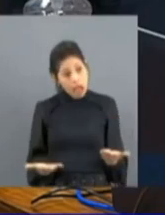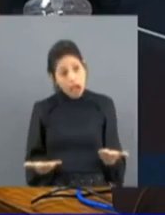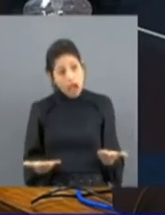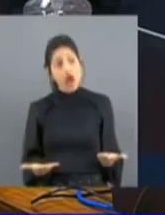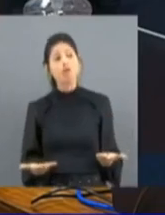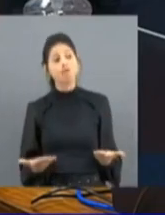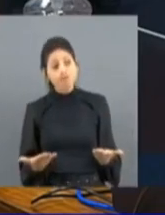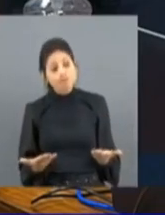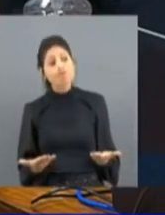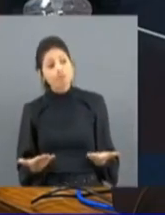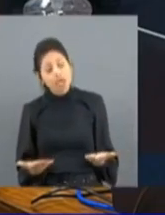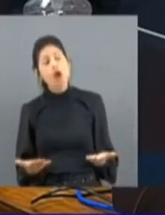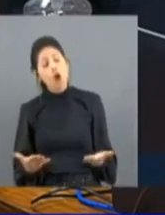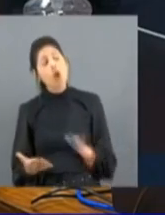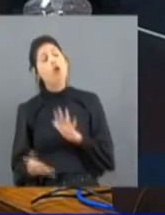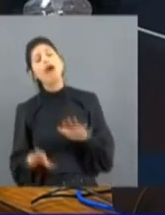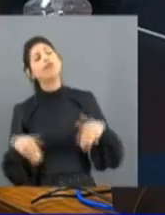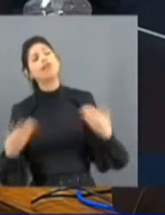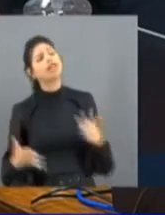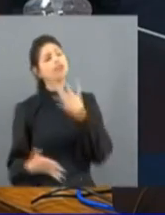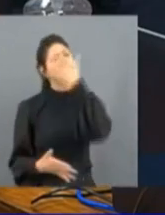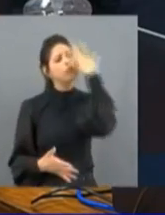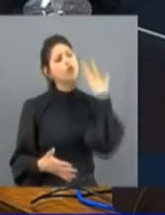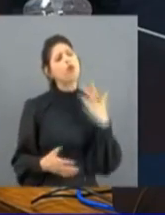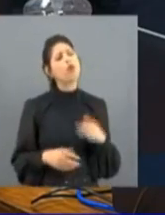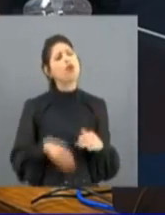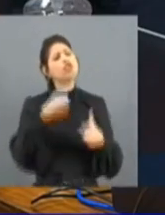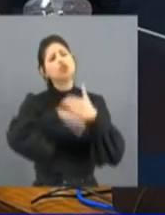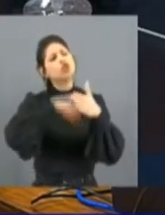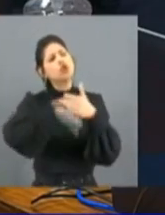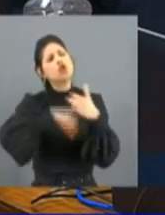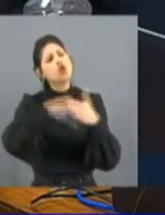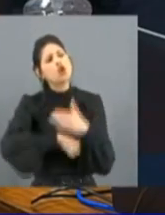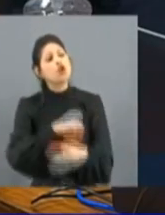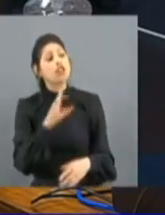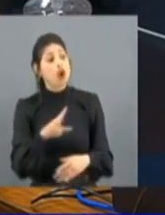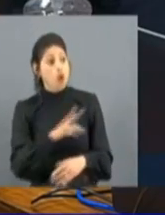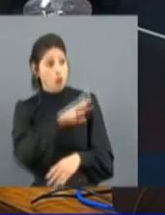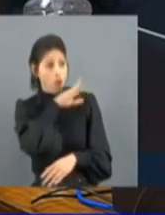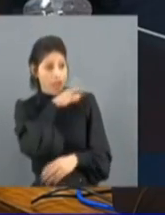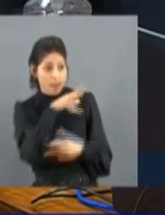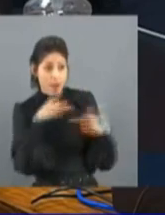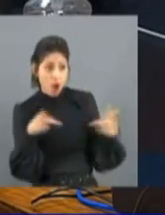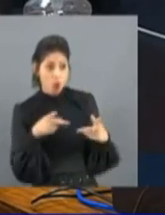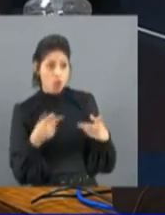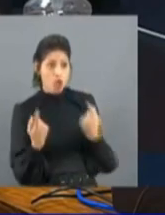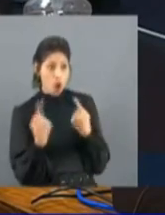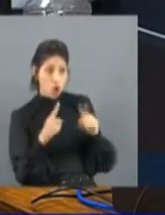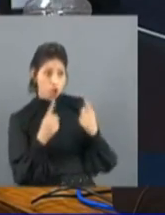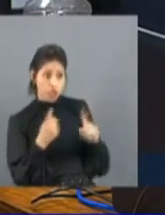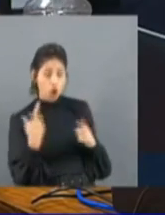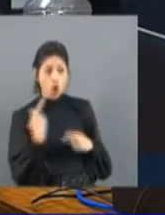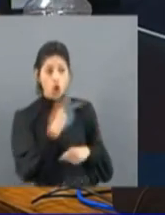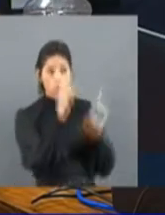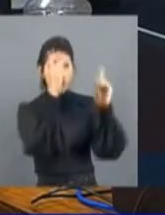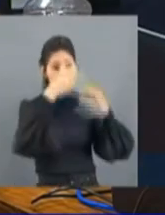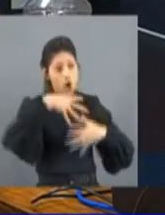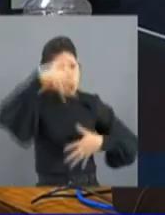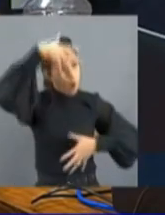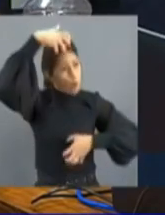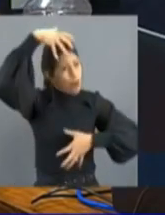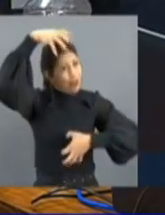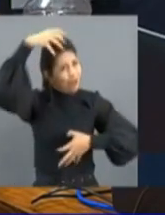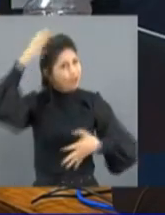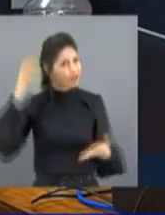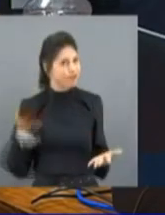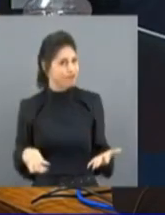pastor, não sei a que Deus ele serve, ao meu não é. Não sei a que Deus ele